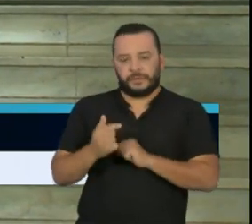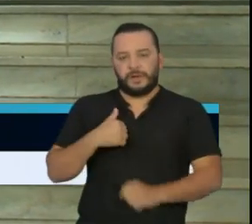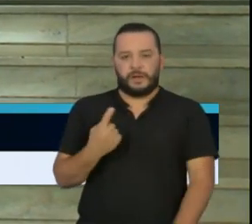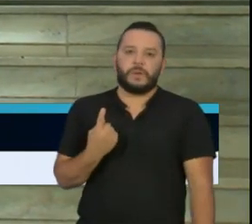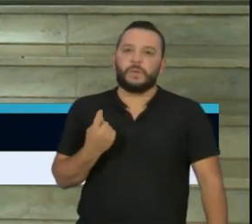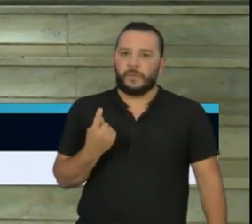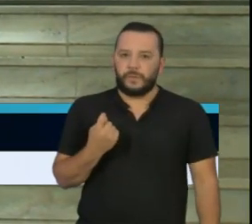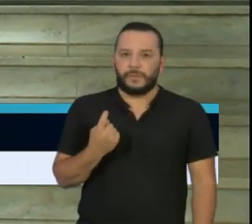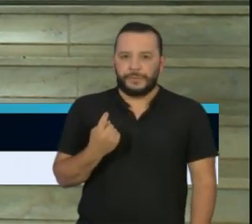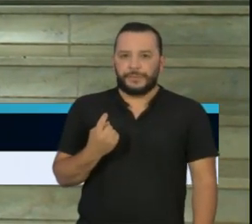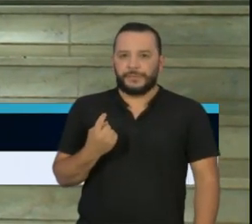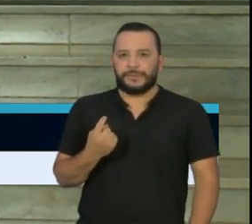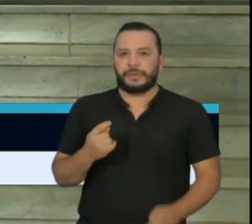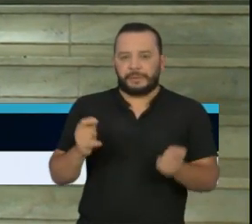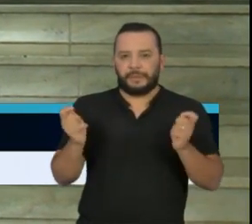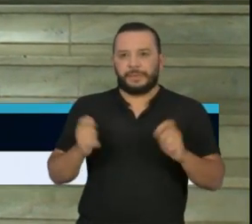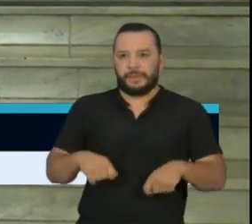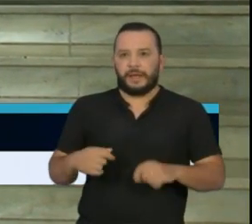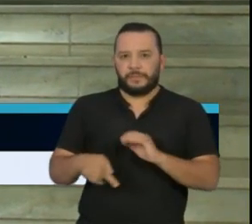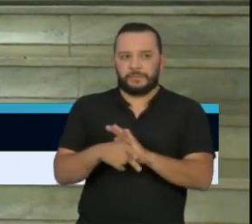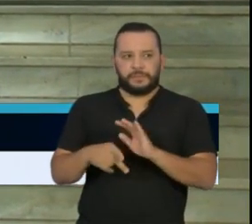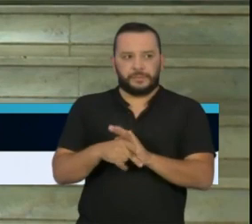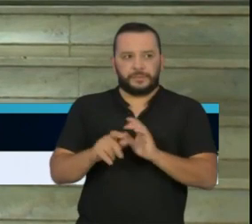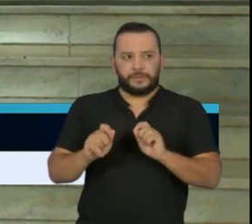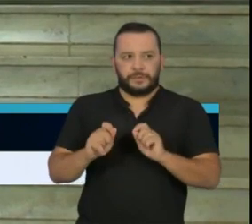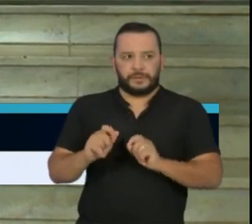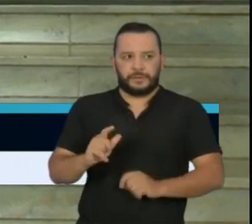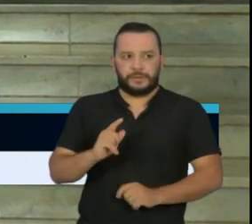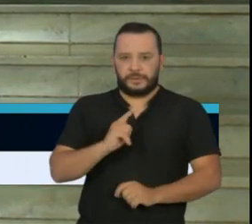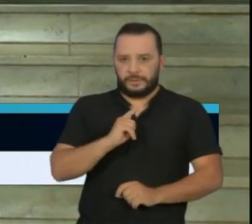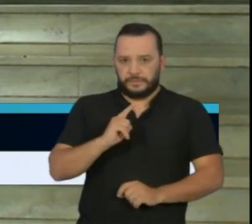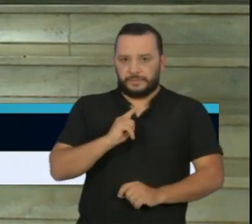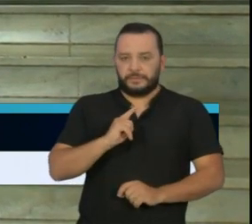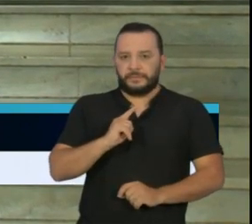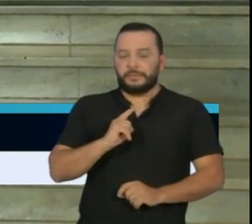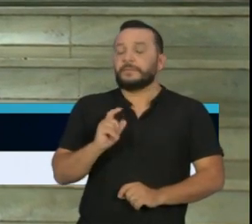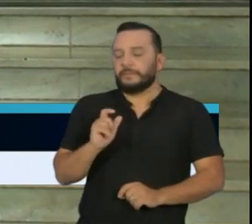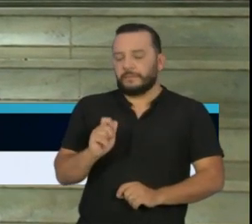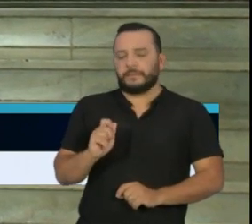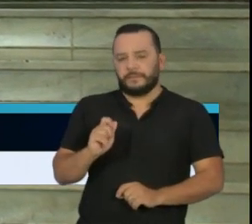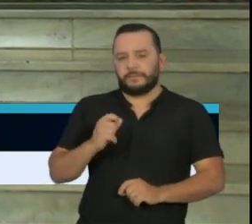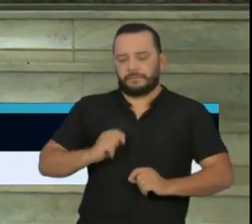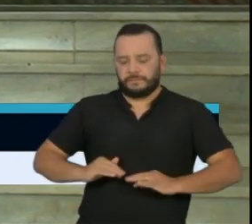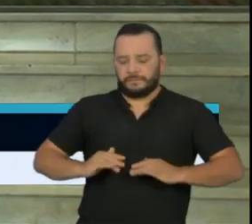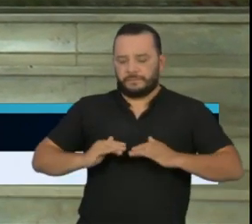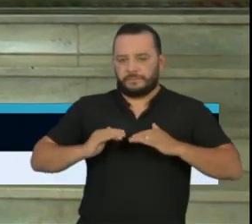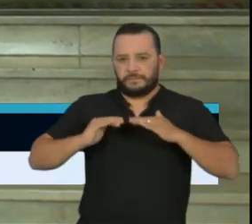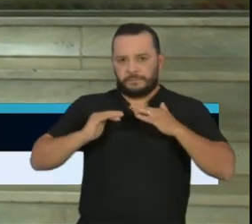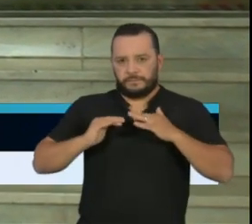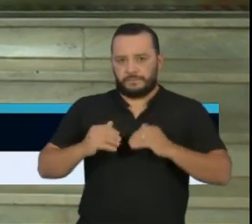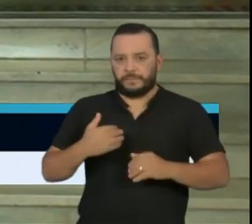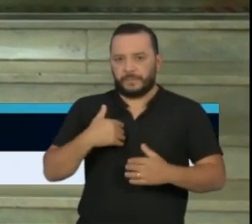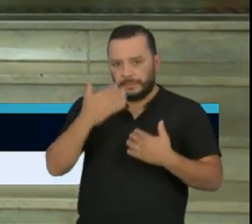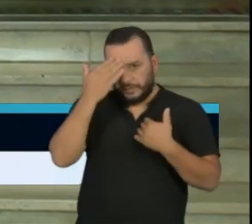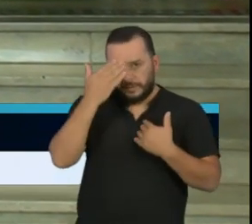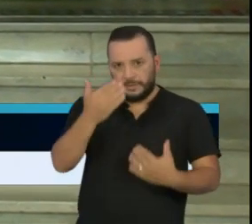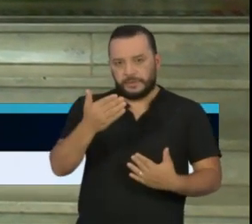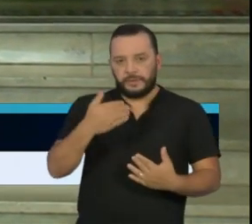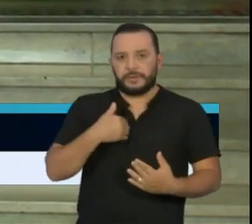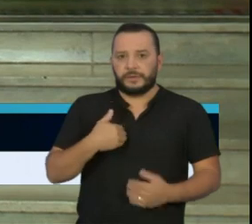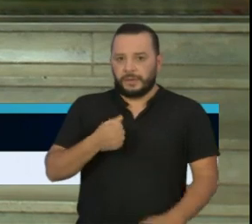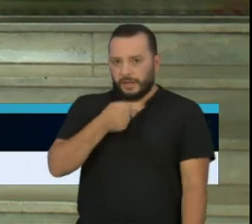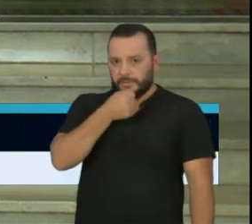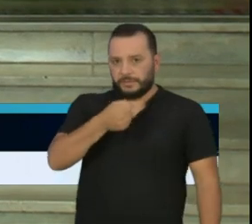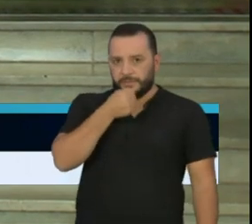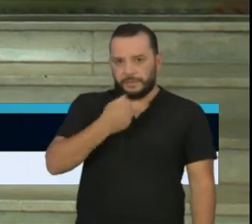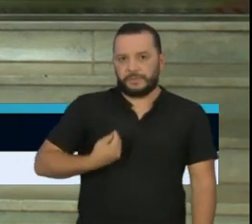aqui que está imunizado. Queria registrar e agradecer a presença dos jornalistas que aqui